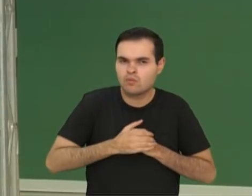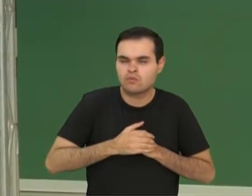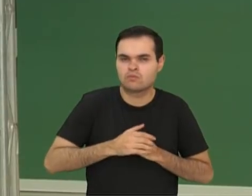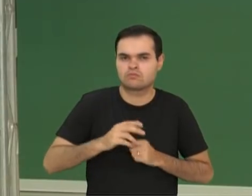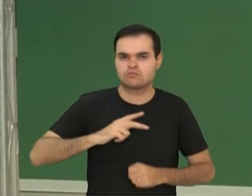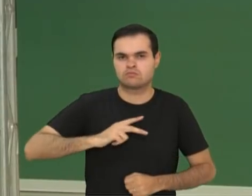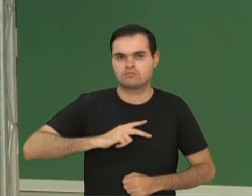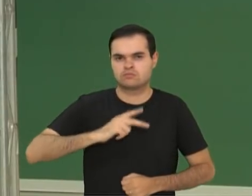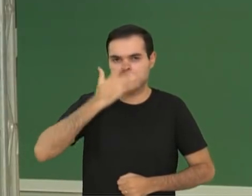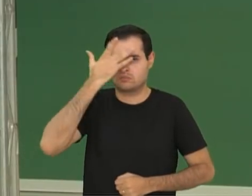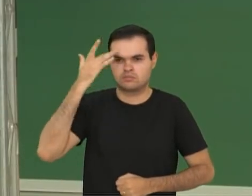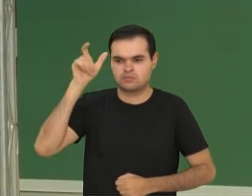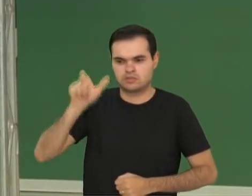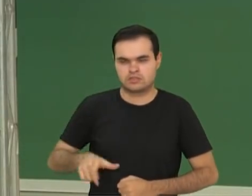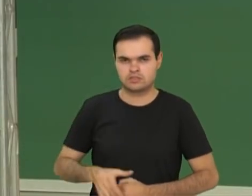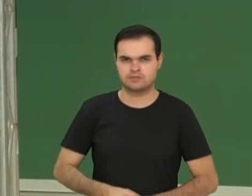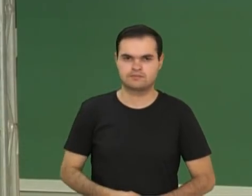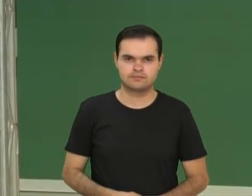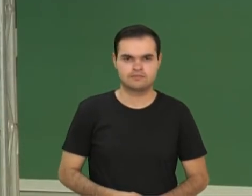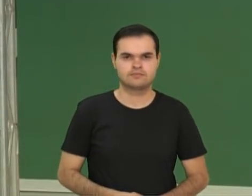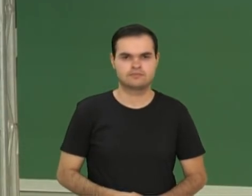privadas da vida da pessoa.